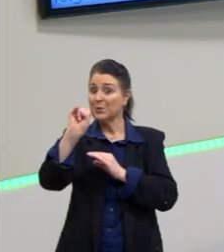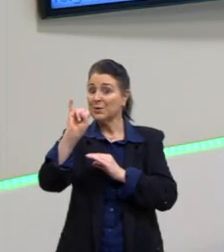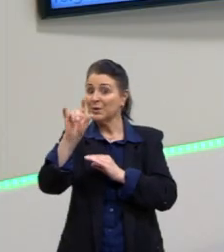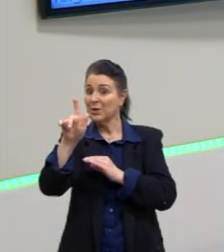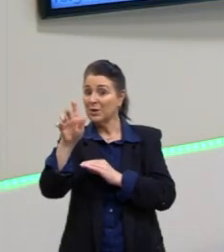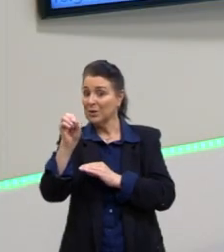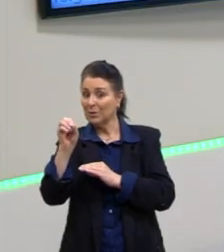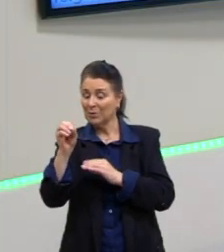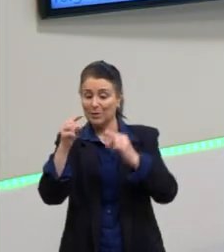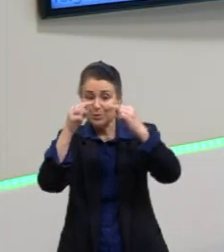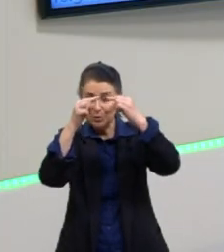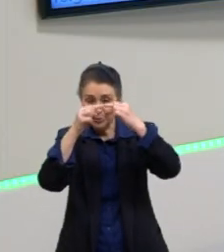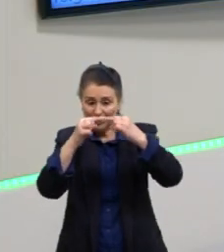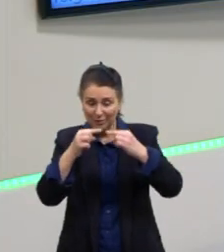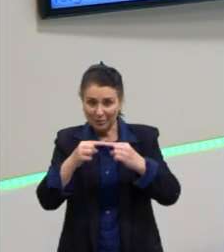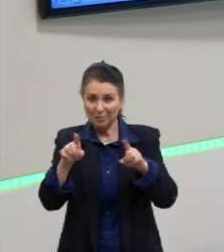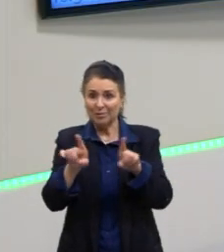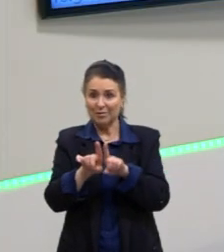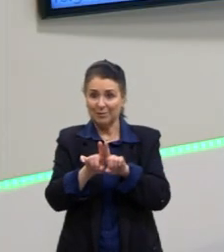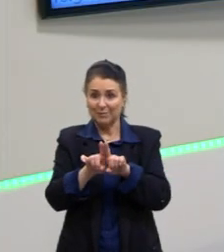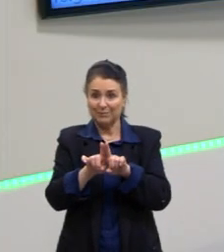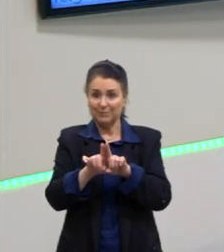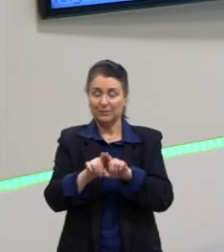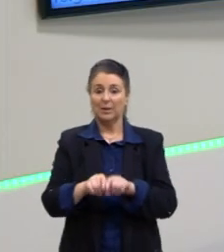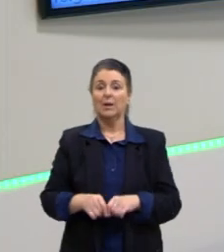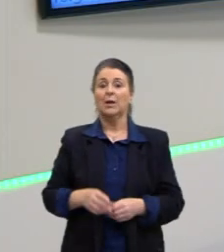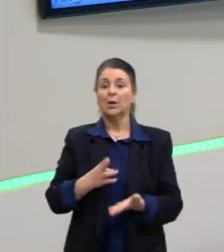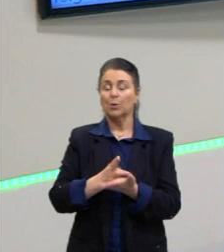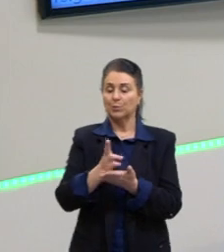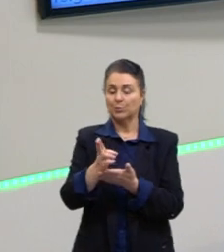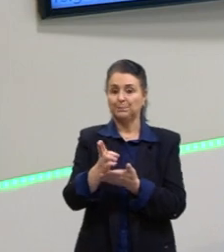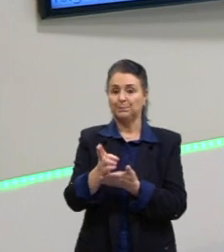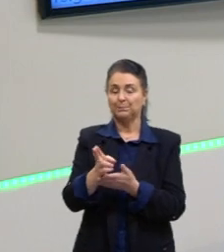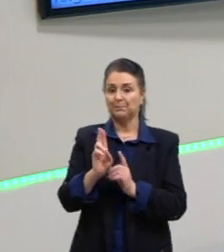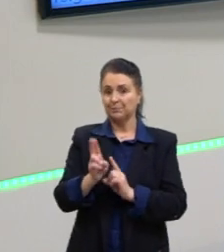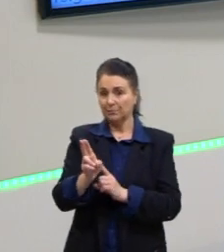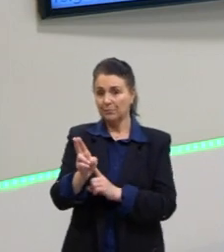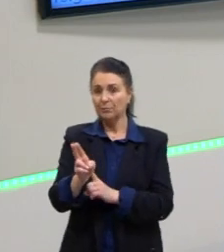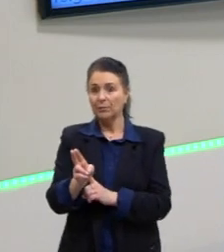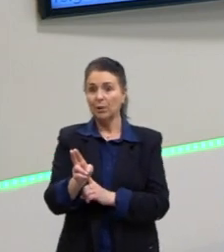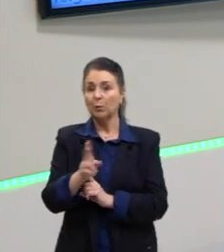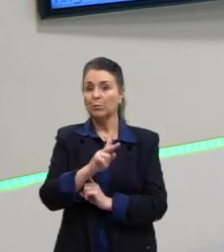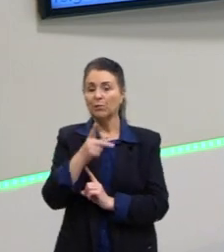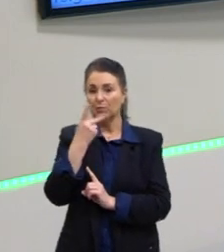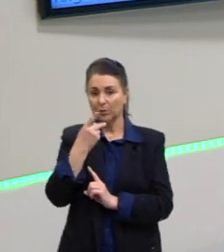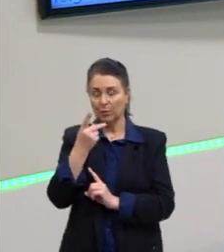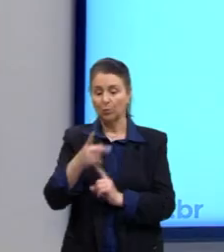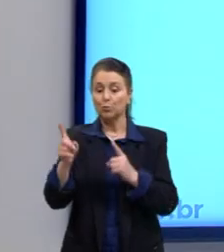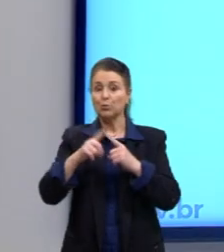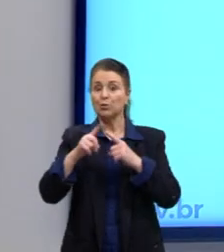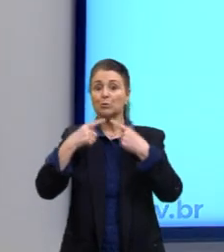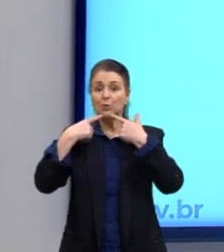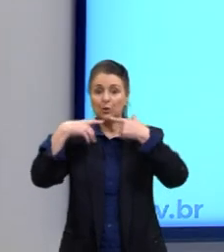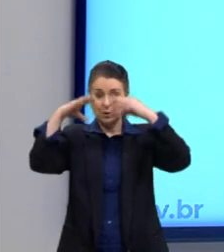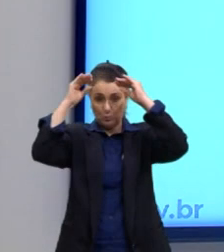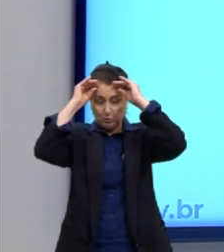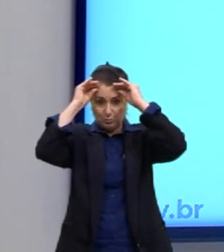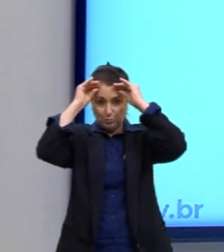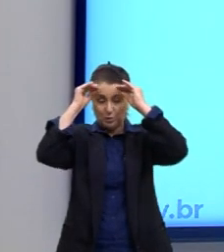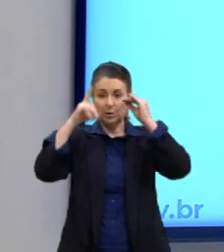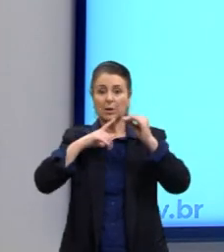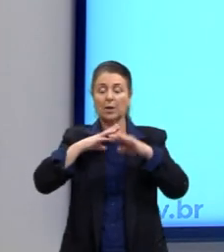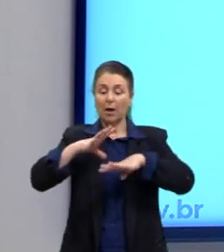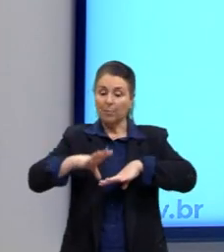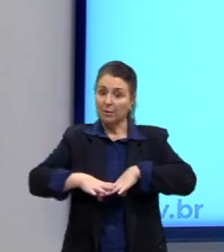linguagem seguindo né olha só eu já puxei isso antes né os tipos de linguagem né a linguagem